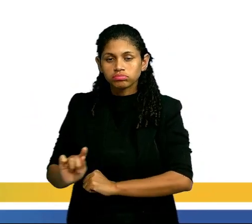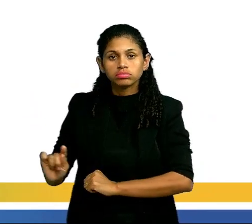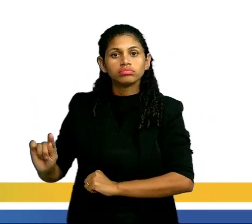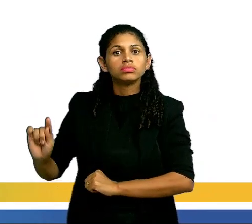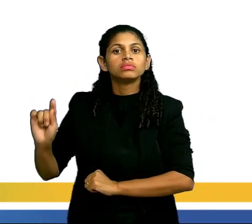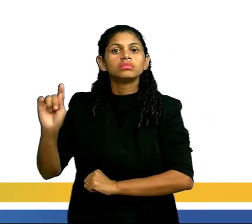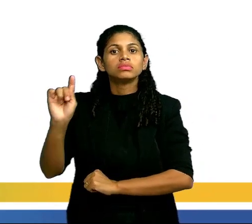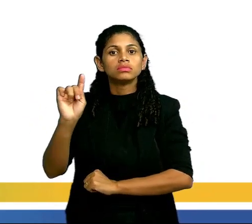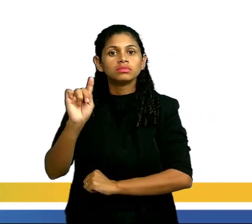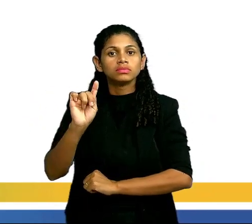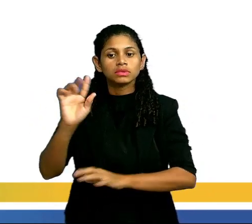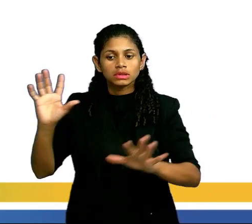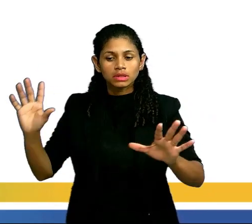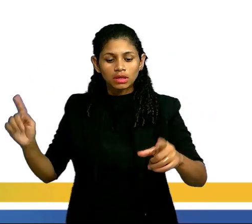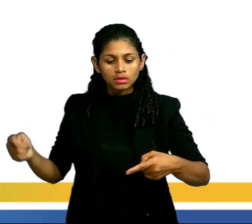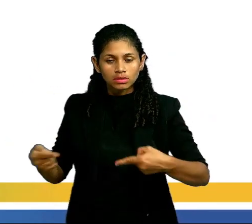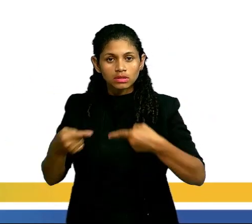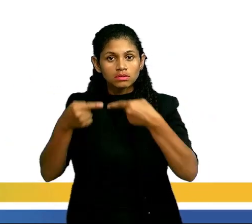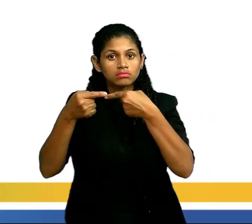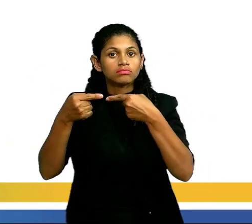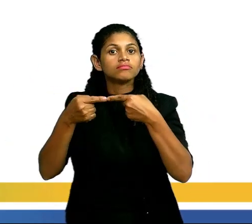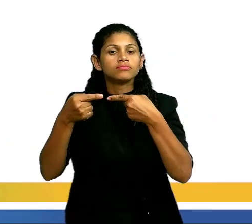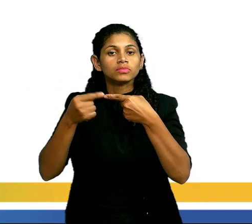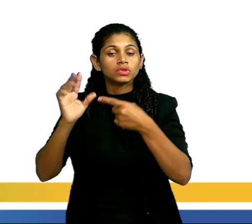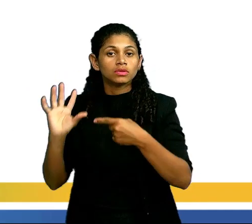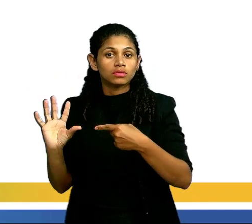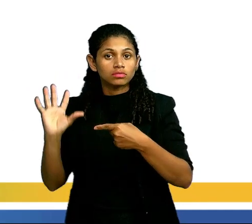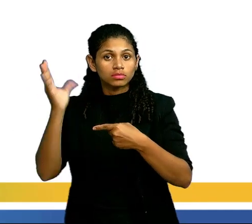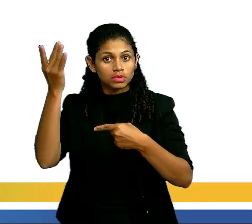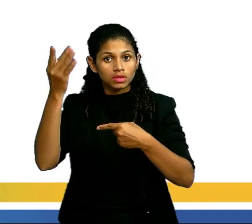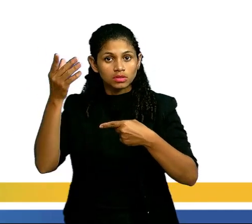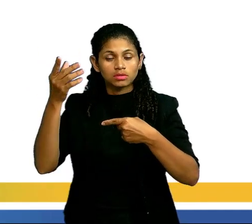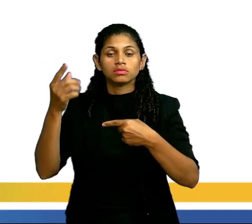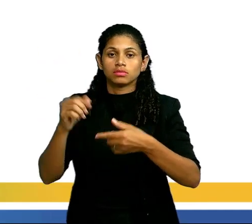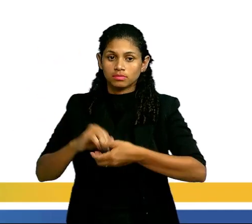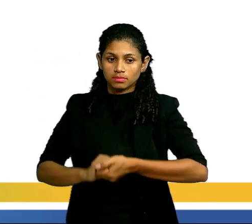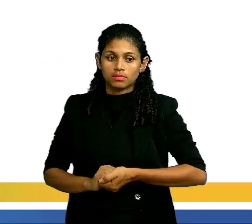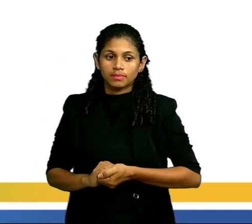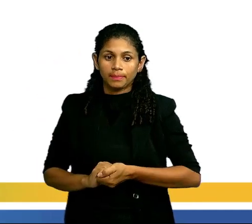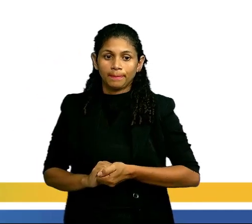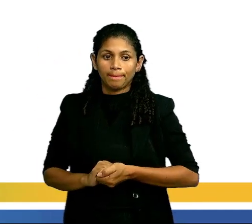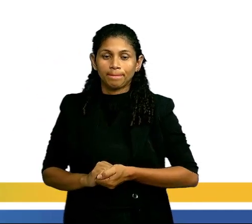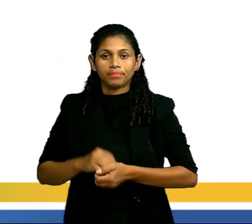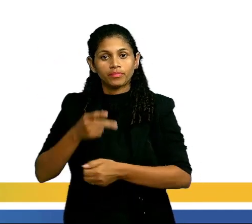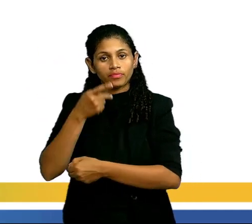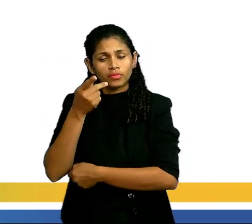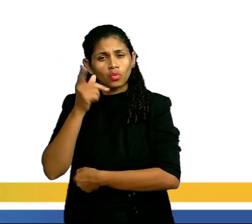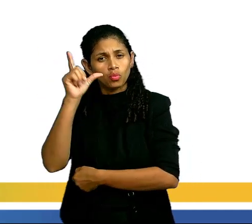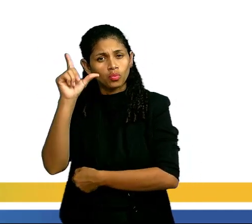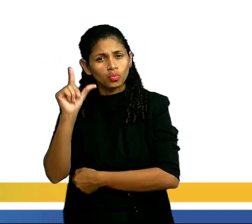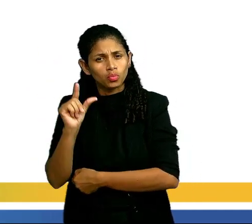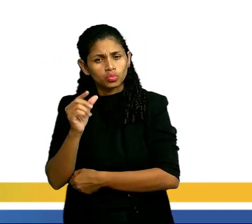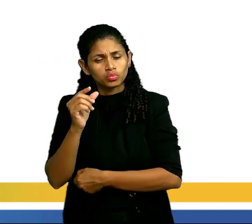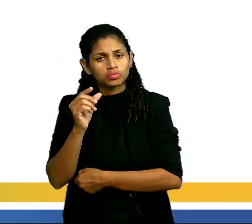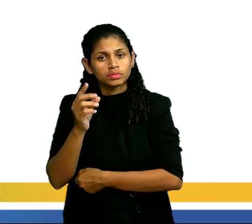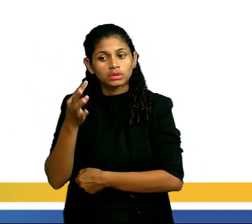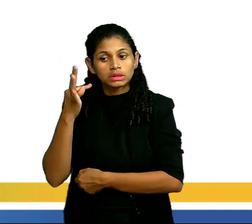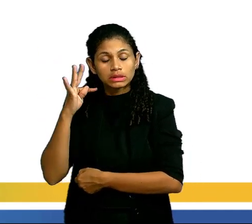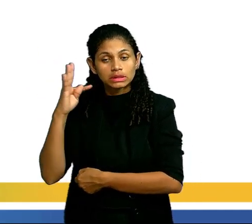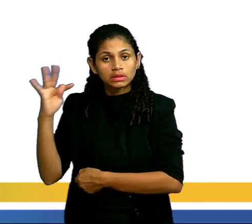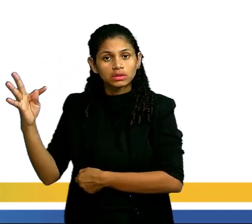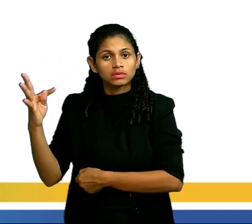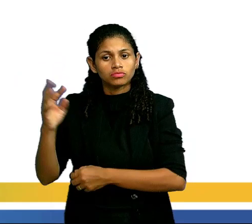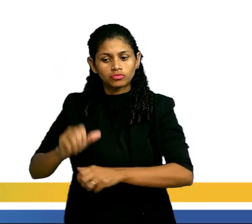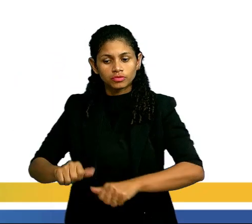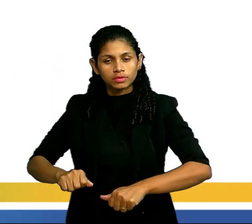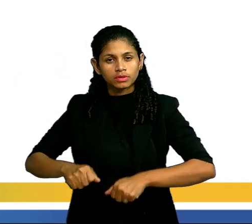que ocorrem entre cada átomo de carbono. Perfeito? Bom, nós falamos um pouquinho sobre a teoria da força vital